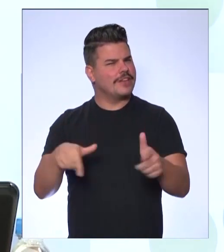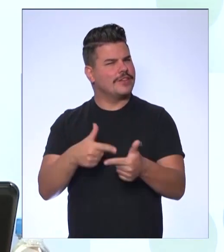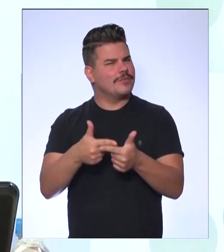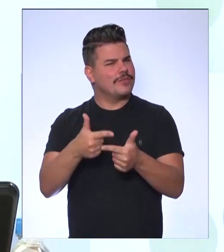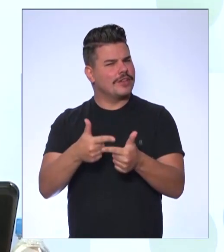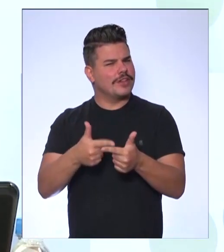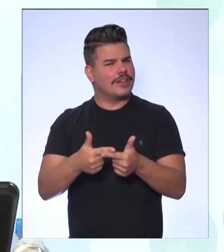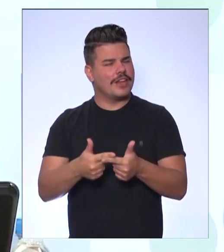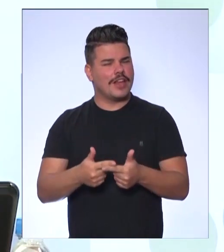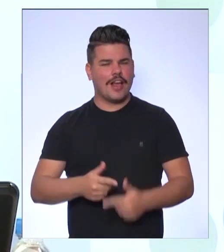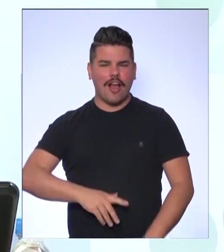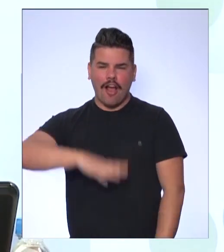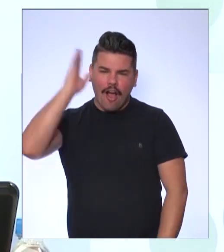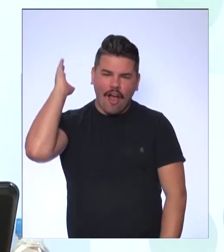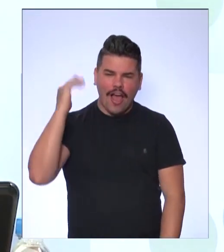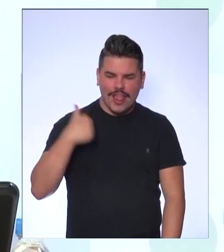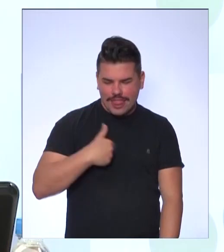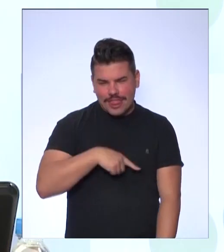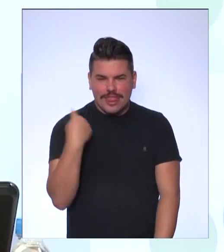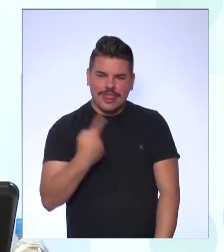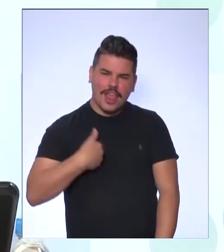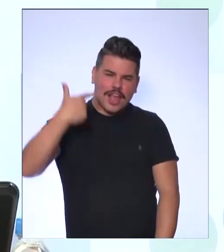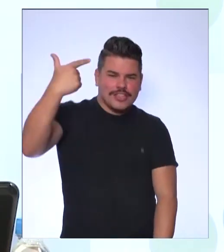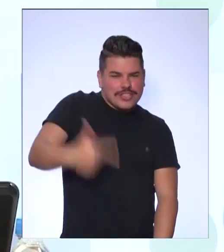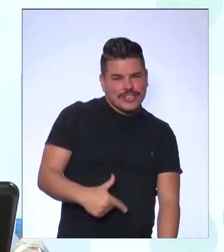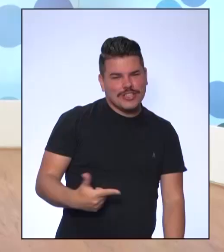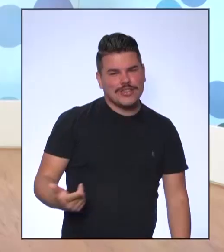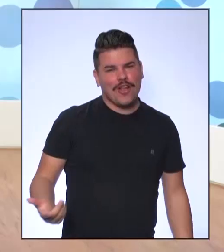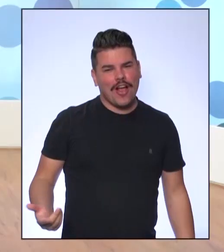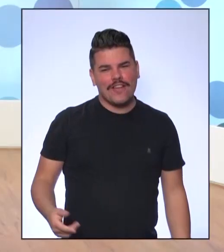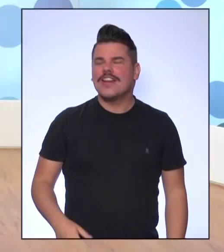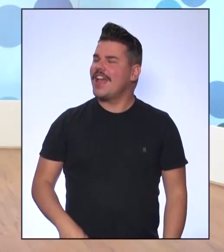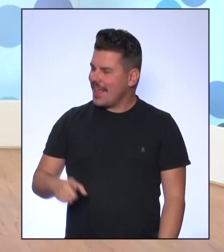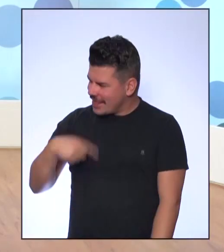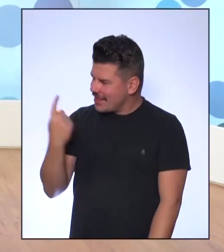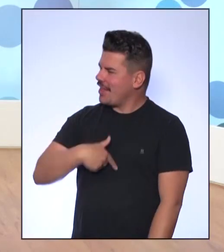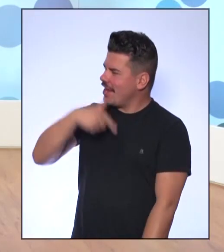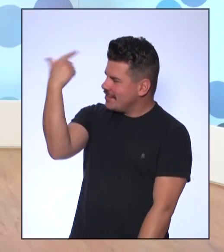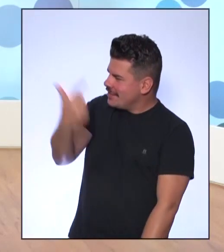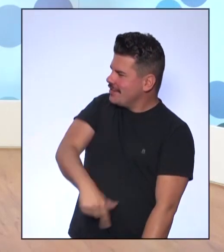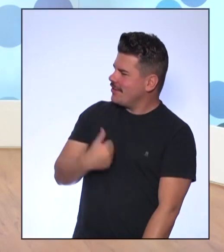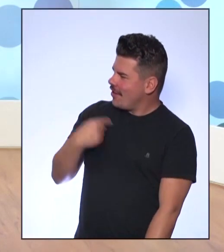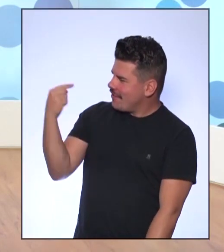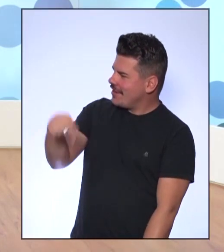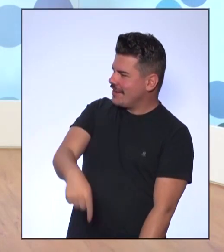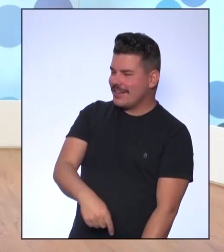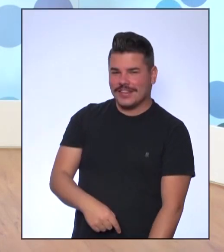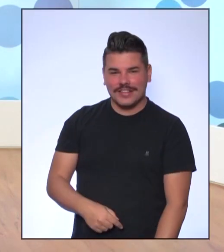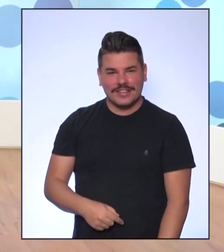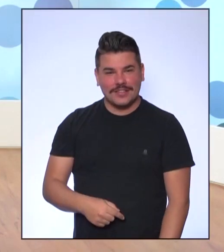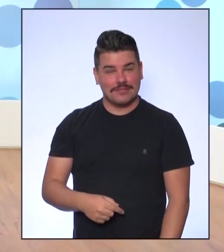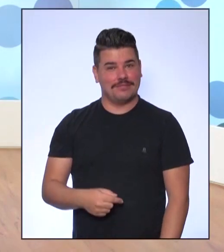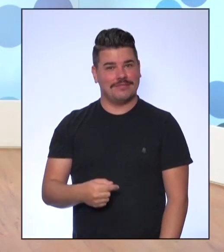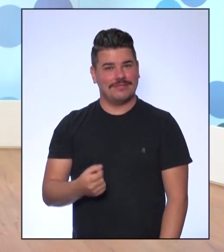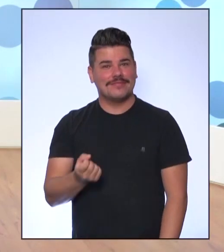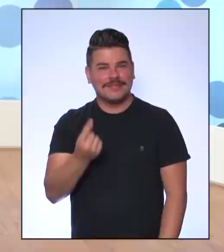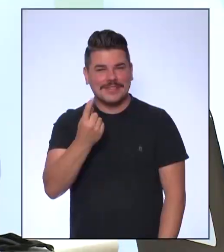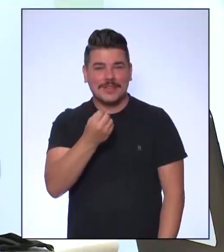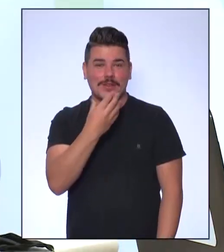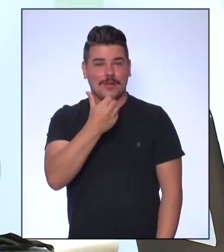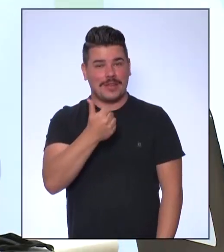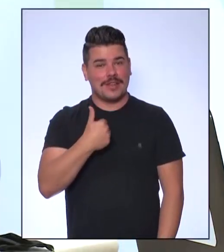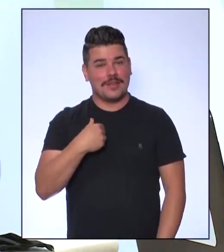olha nós aqui outra vez, professor Mauro. Olha nós aqui outra vez, né? Tudo bem que é a minha primeira aula, né?